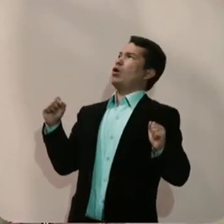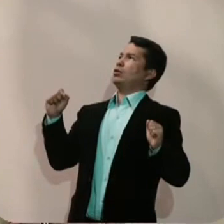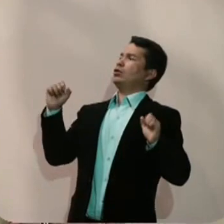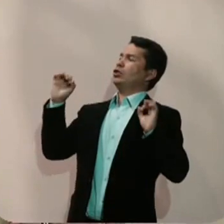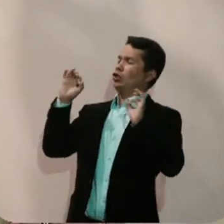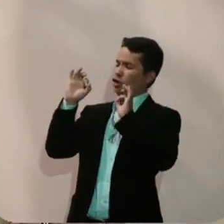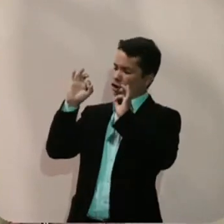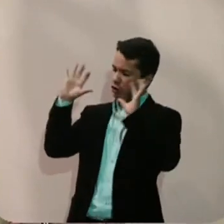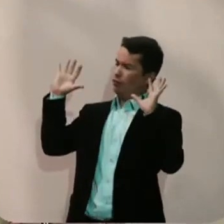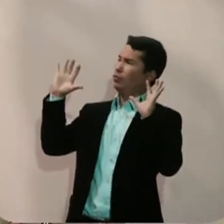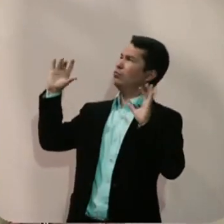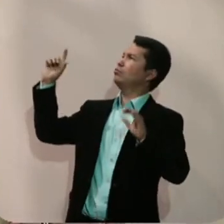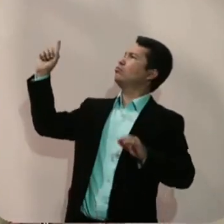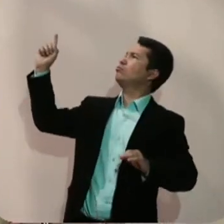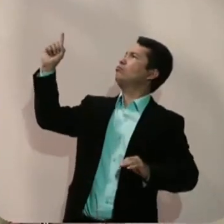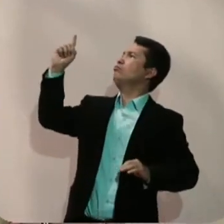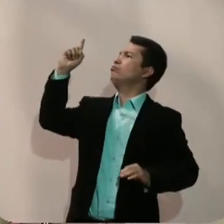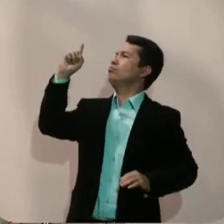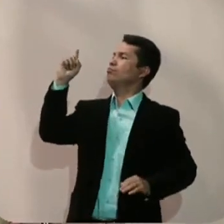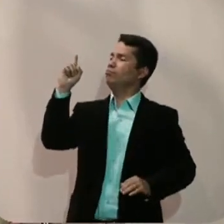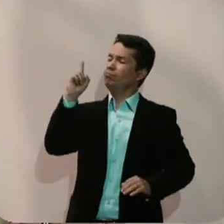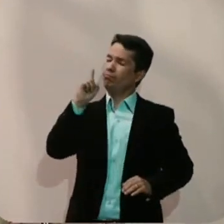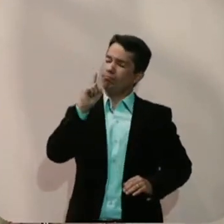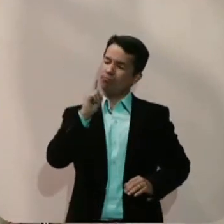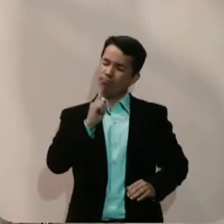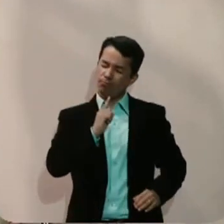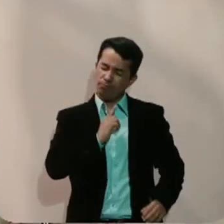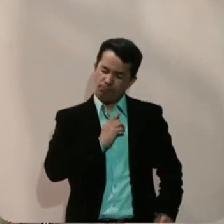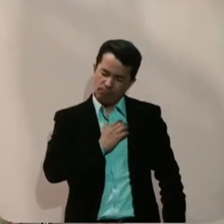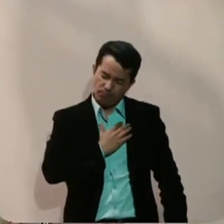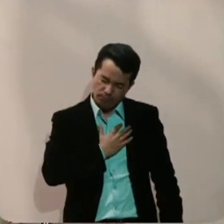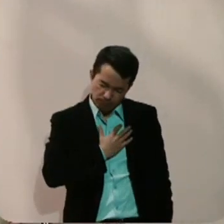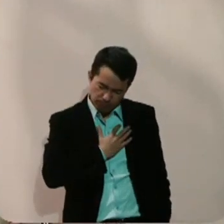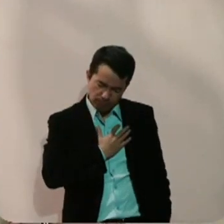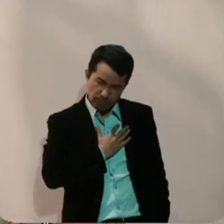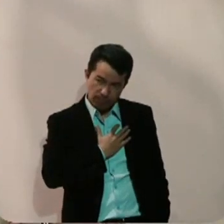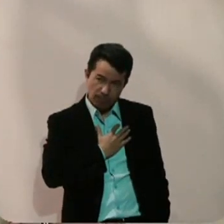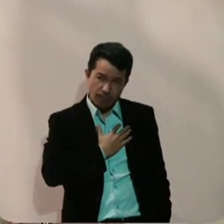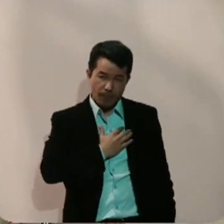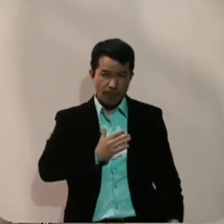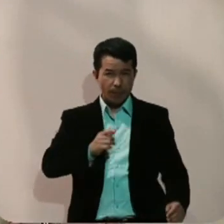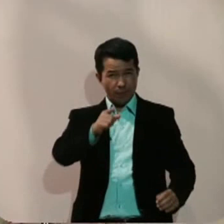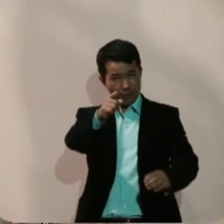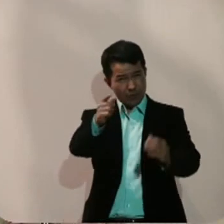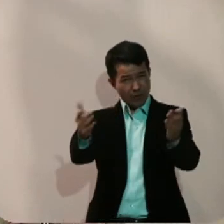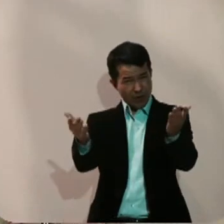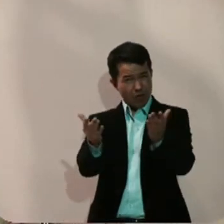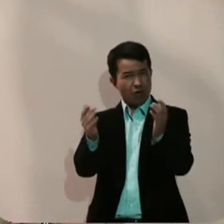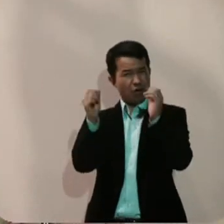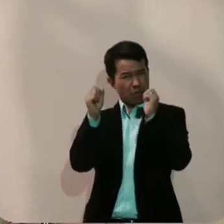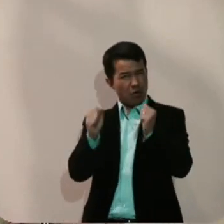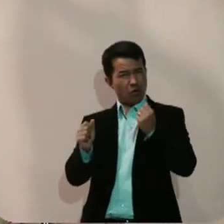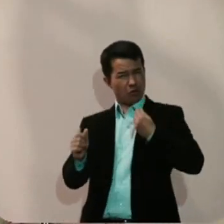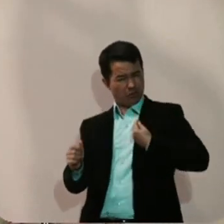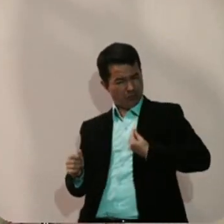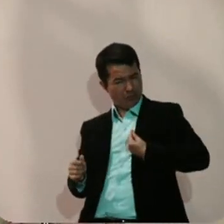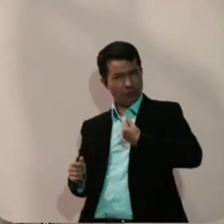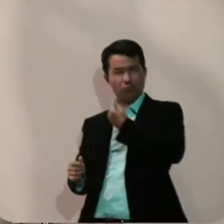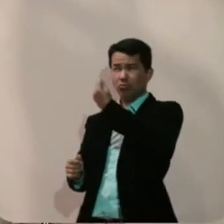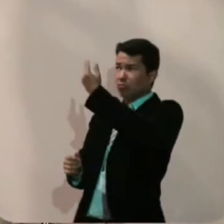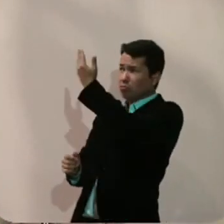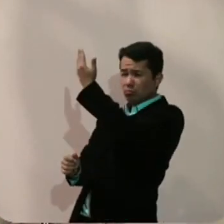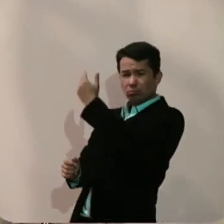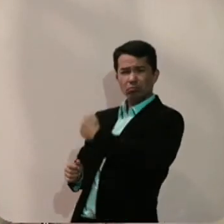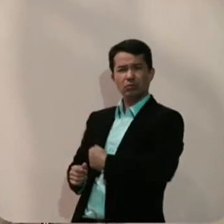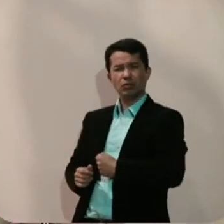na hora de se entregar. Quantas vezes o Espírito Santo tem tocado o seu coração?